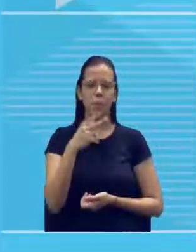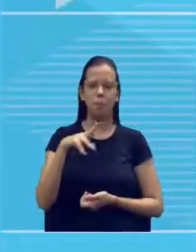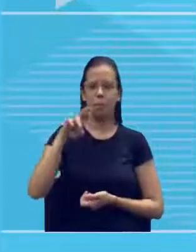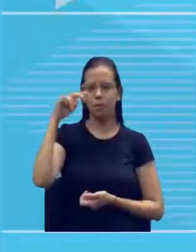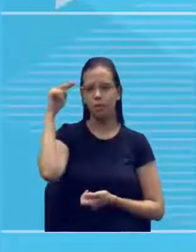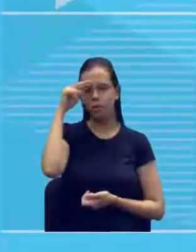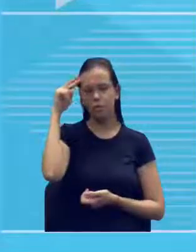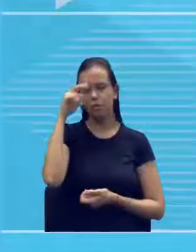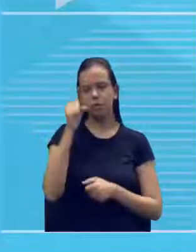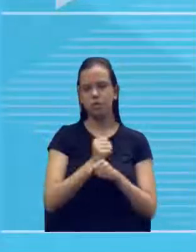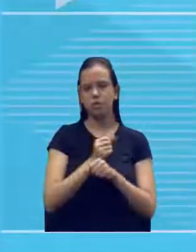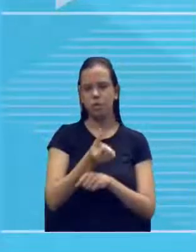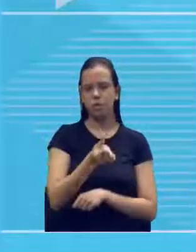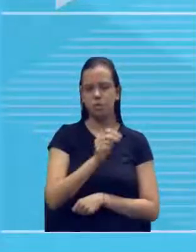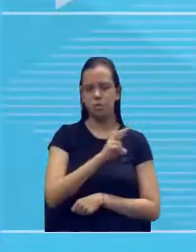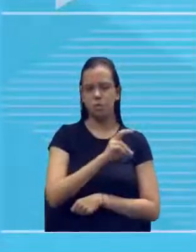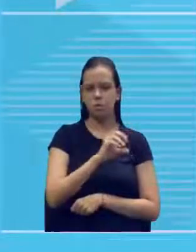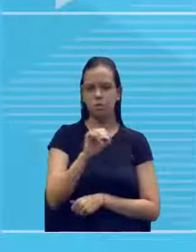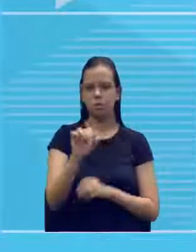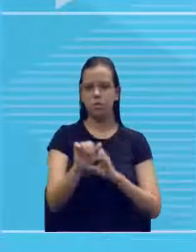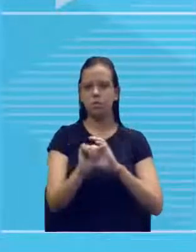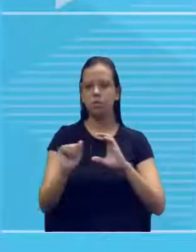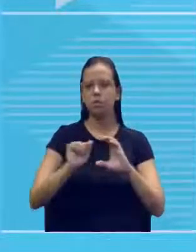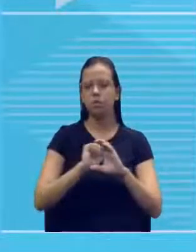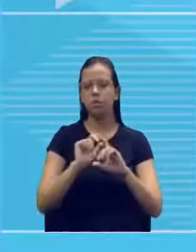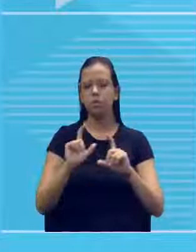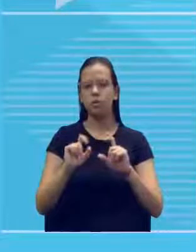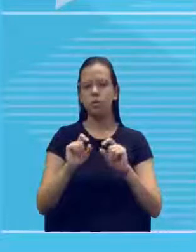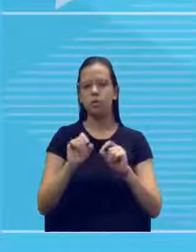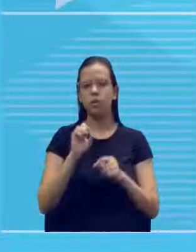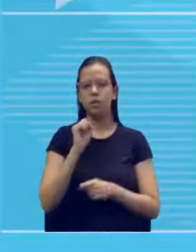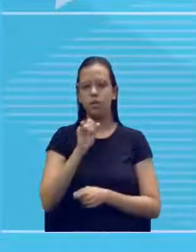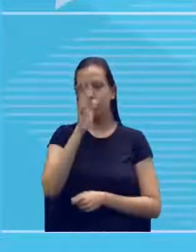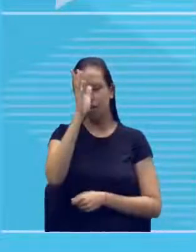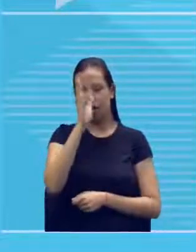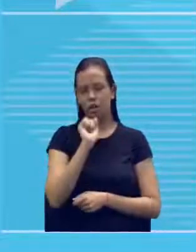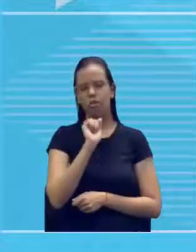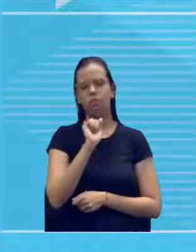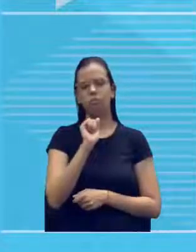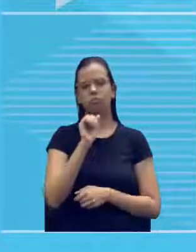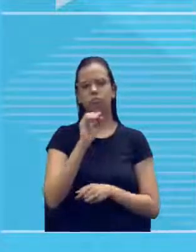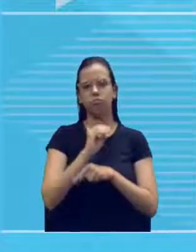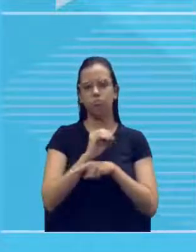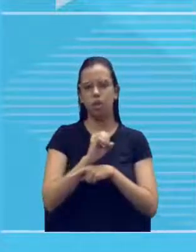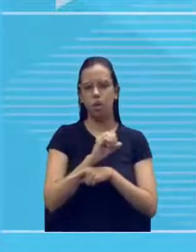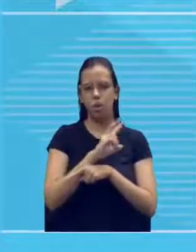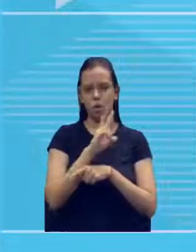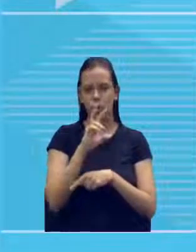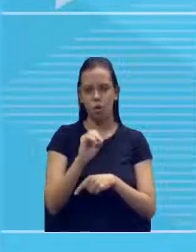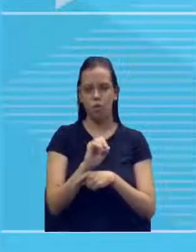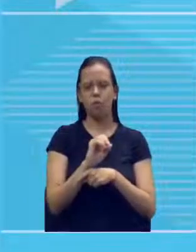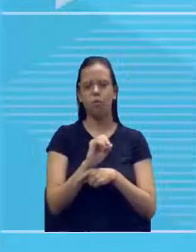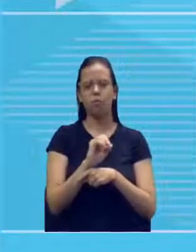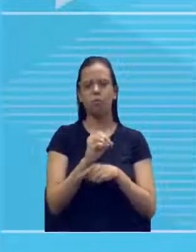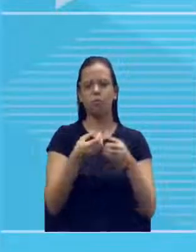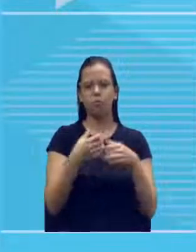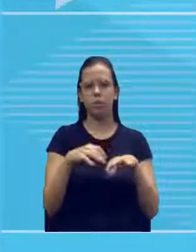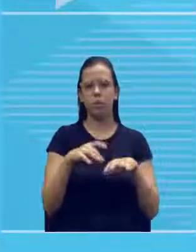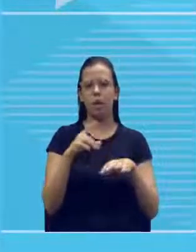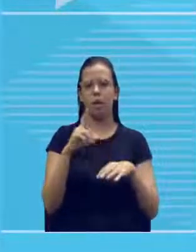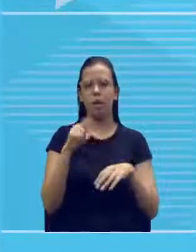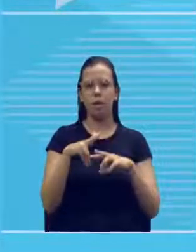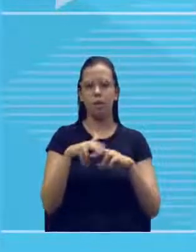nos 6.500 anos antes de Cristo, a galinha chocava os pintinhos e aí era motivo de dança.